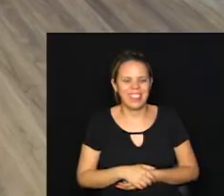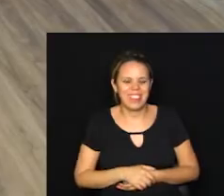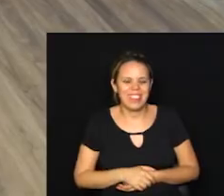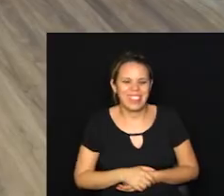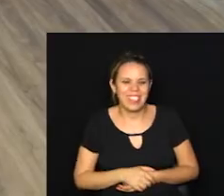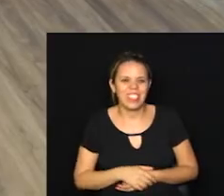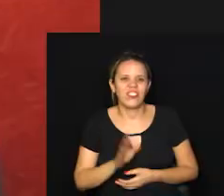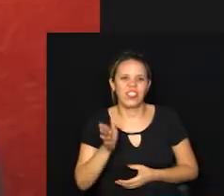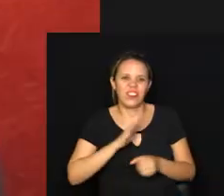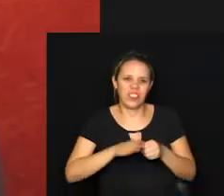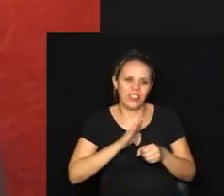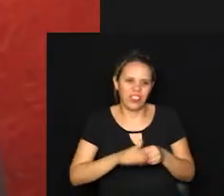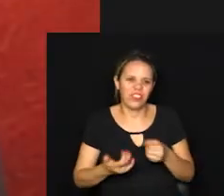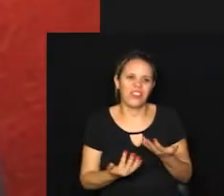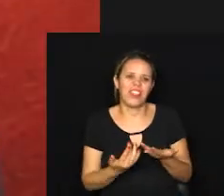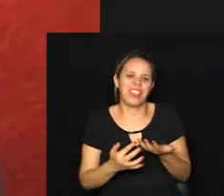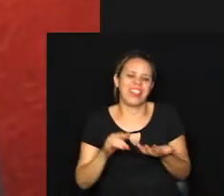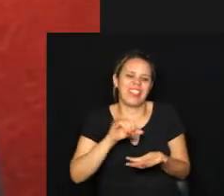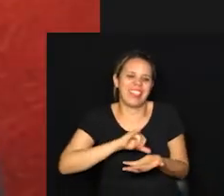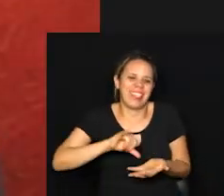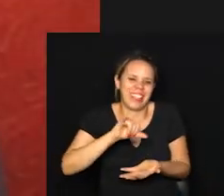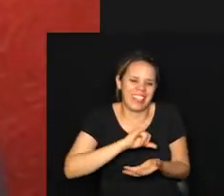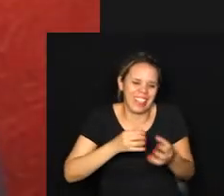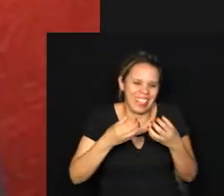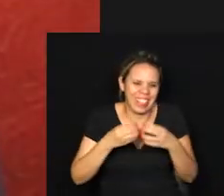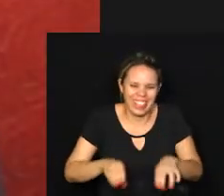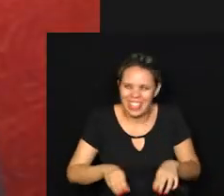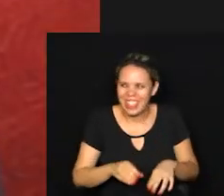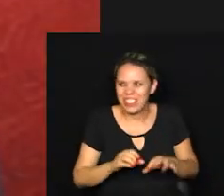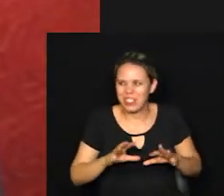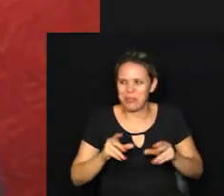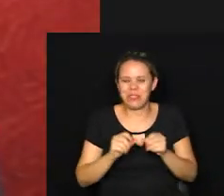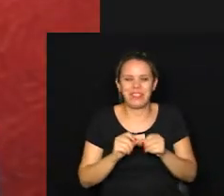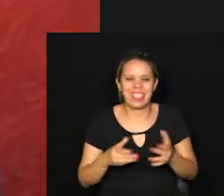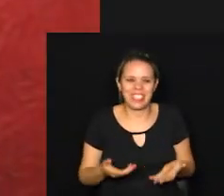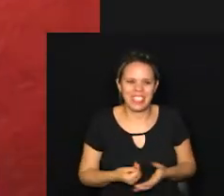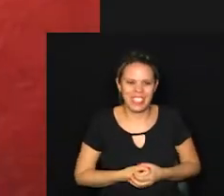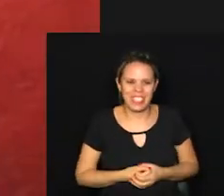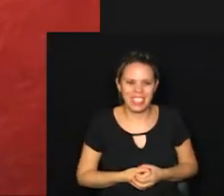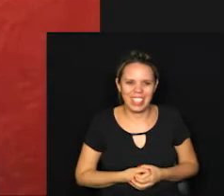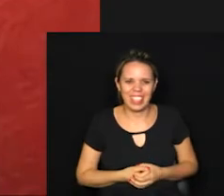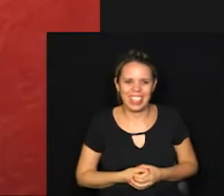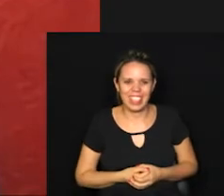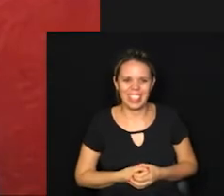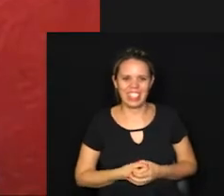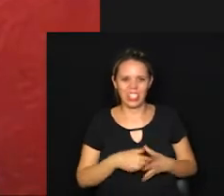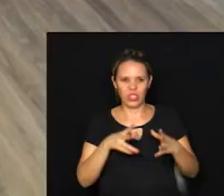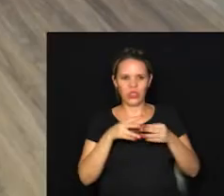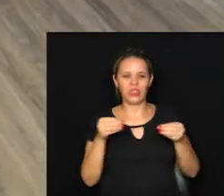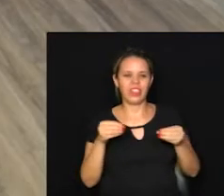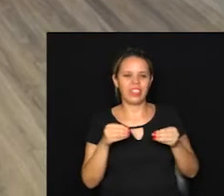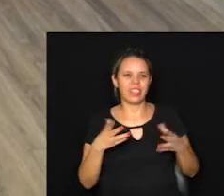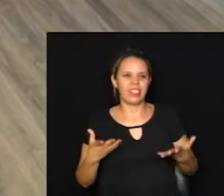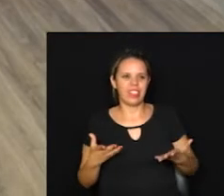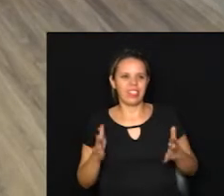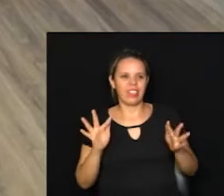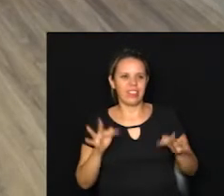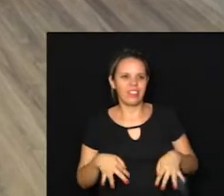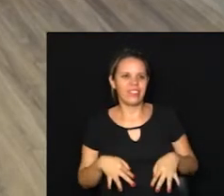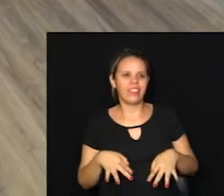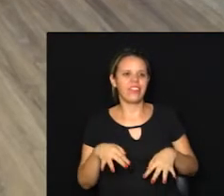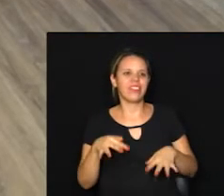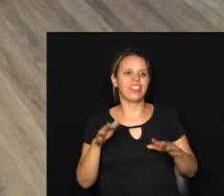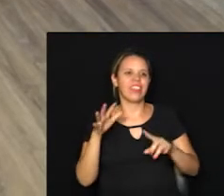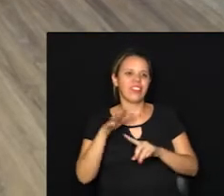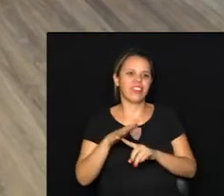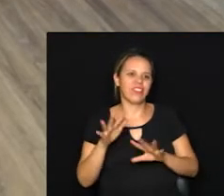fritou batata, já fritou ovo, já fritou de tudo ali, né? Pastel, já ficou saturado. É o óleo do final da feira, né? Já